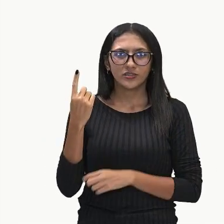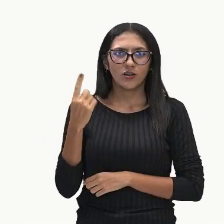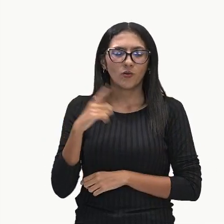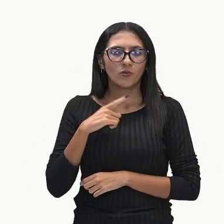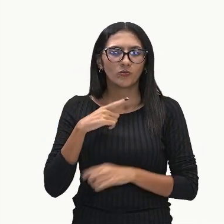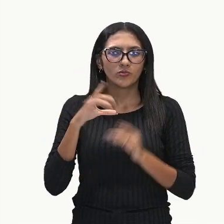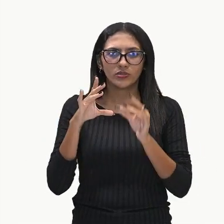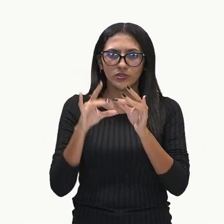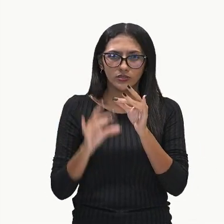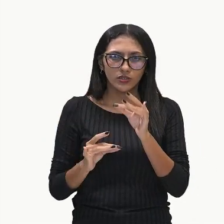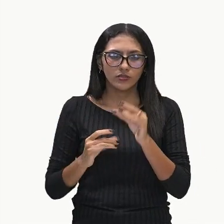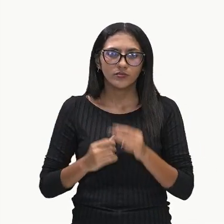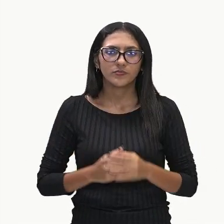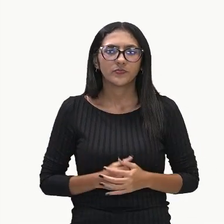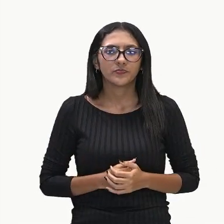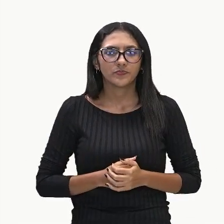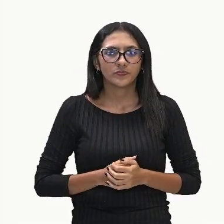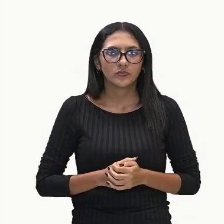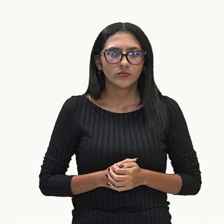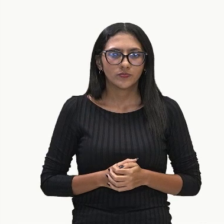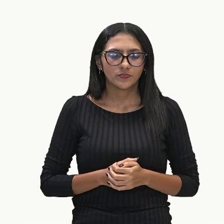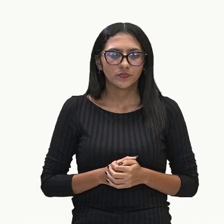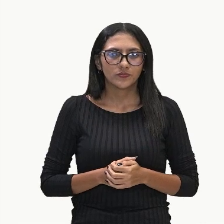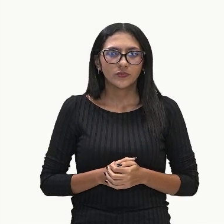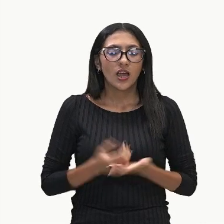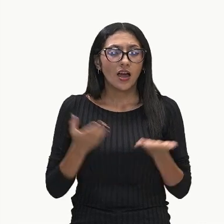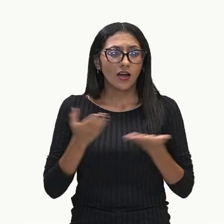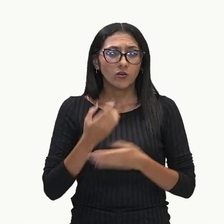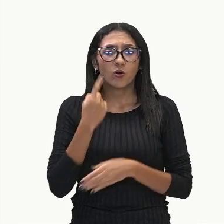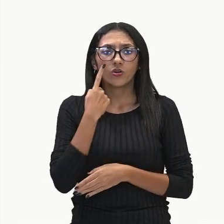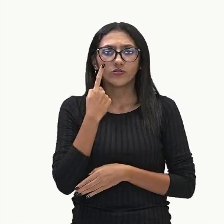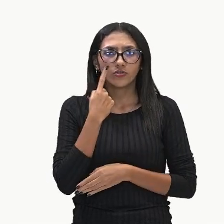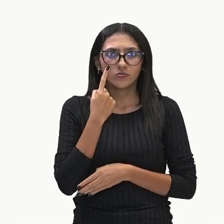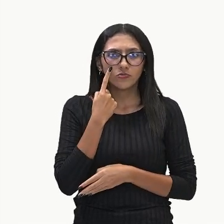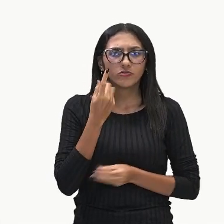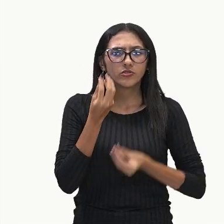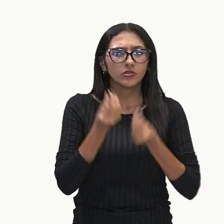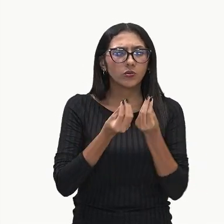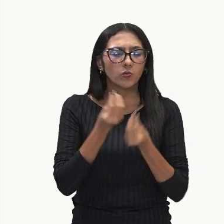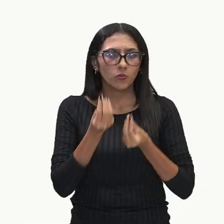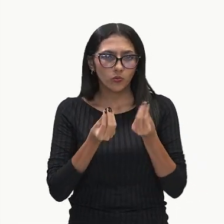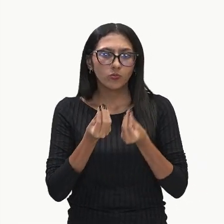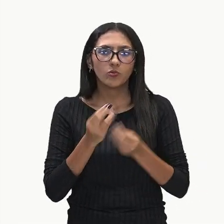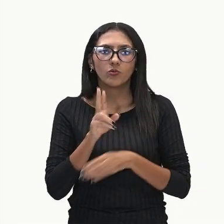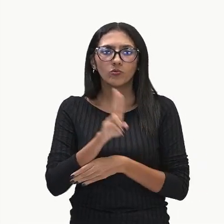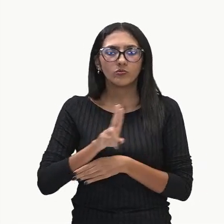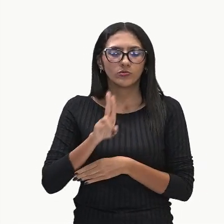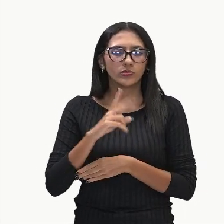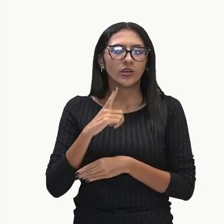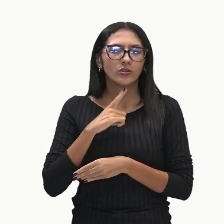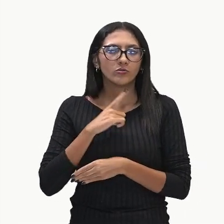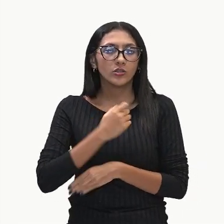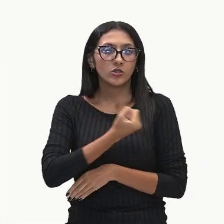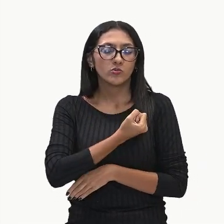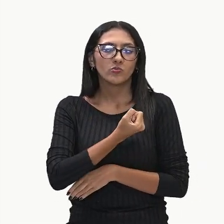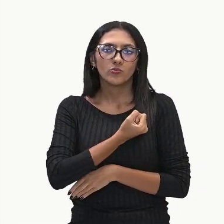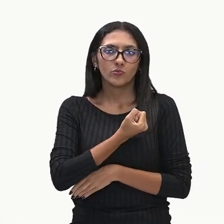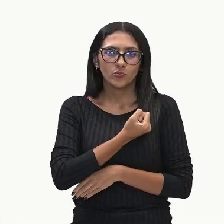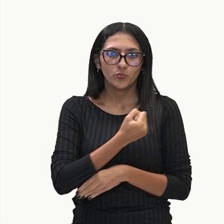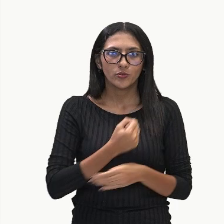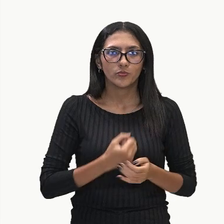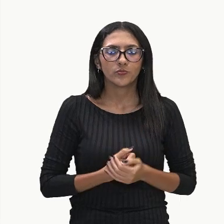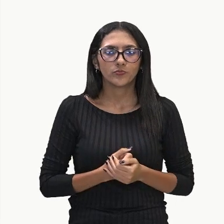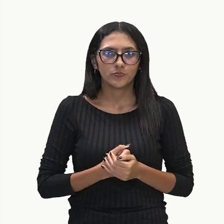forma geral, vamos ver como é que fica a equação incompleta quando nós tivermos valores ali para o